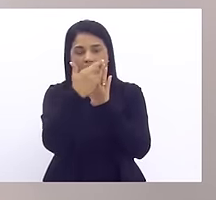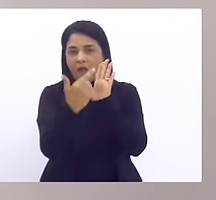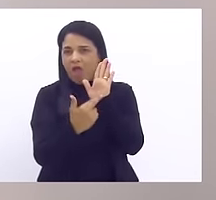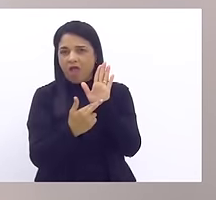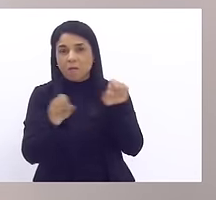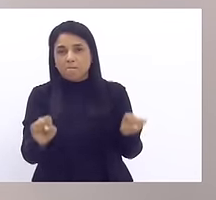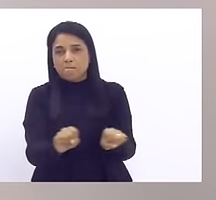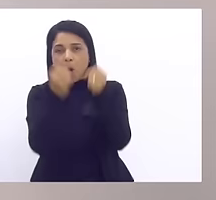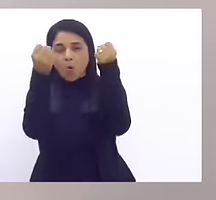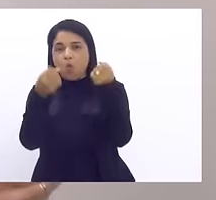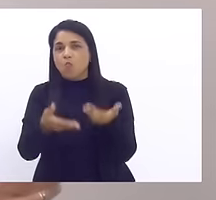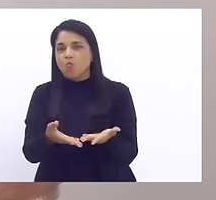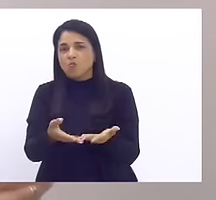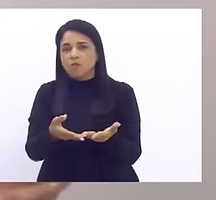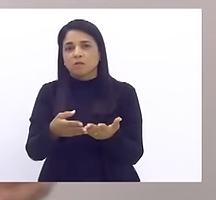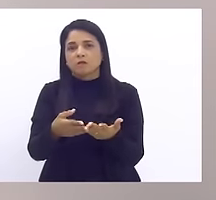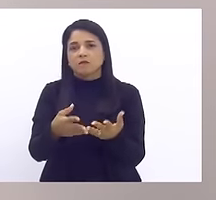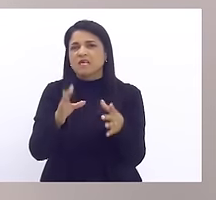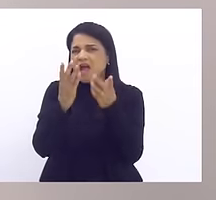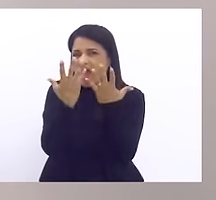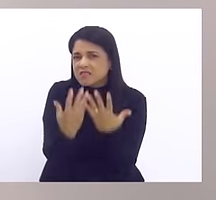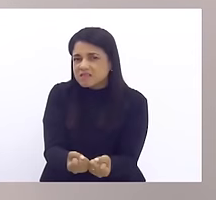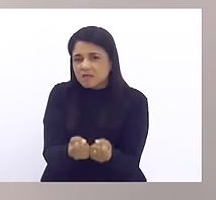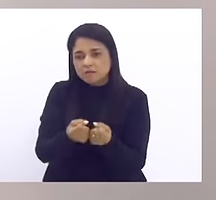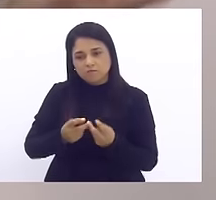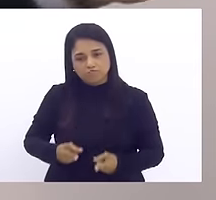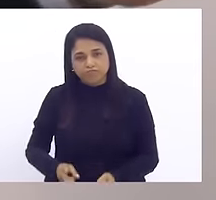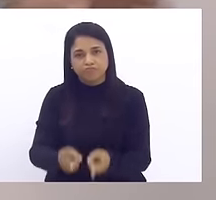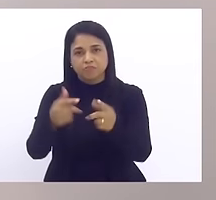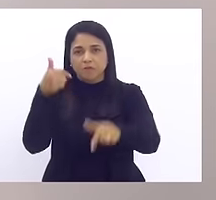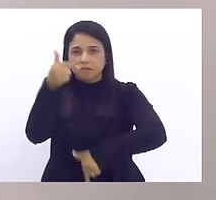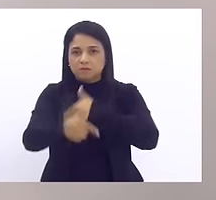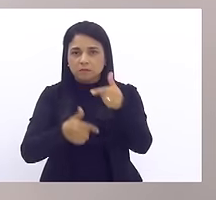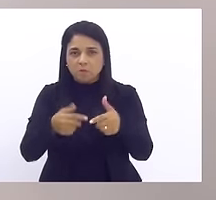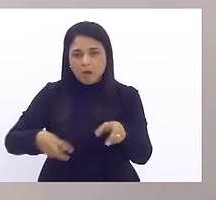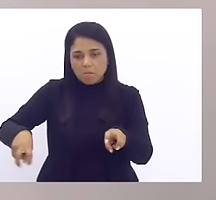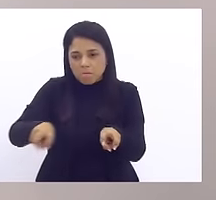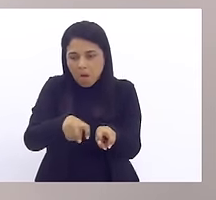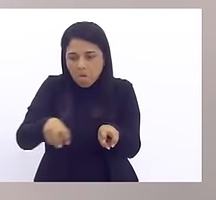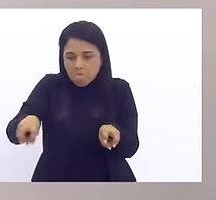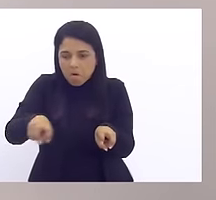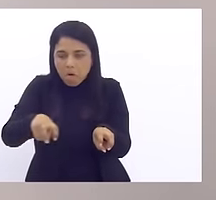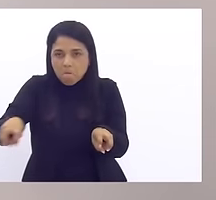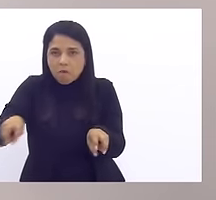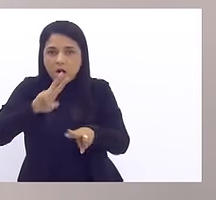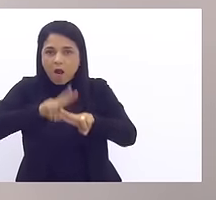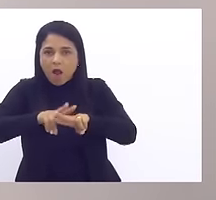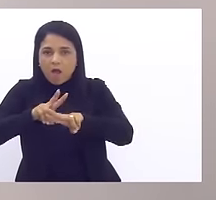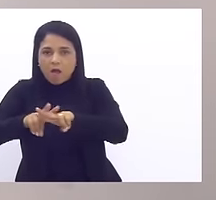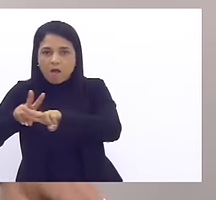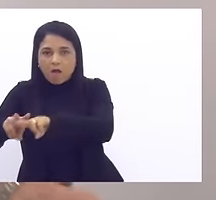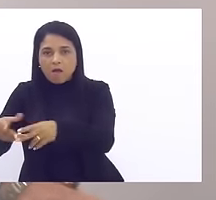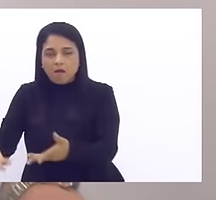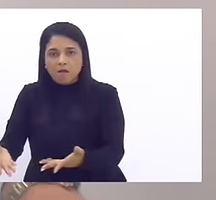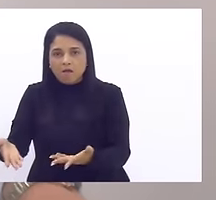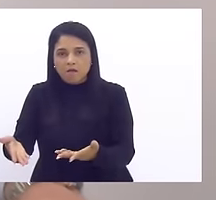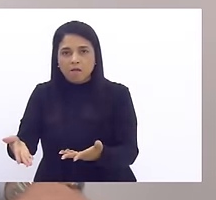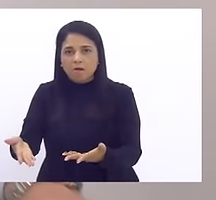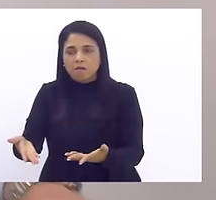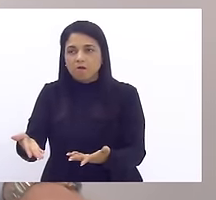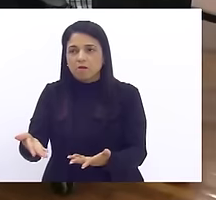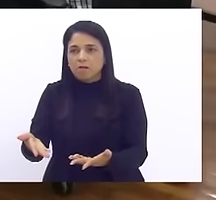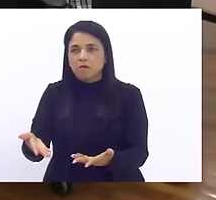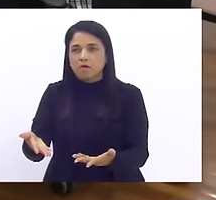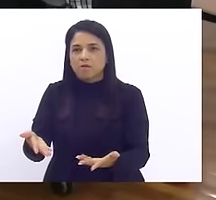segurança e e permite que ele continue operando eu vou passar a palavra pro Deputado Giovani Ratinho ele tá fazendo da palavra e depois voltamos